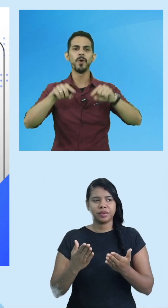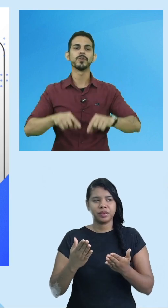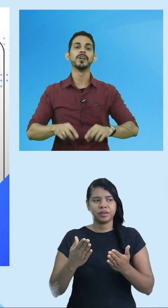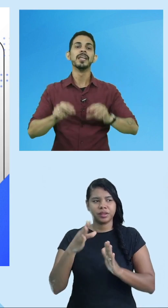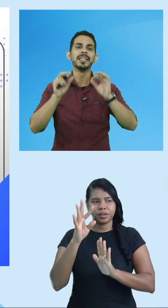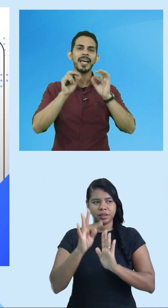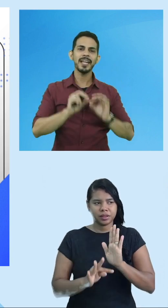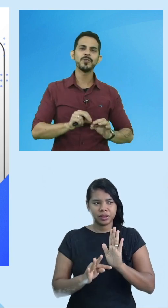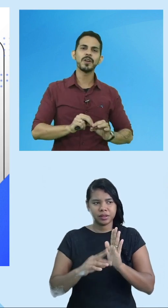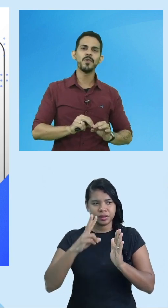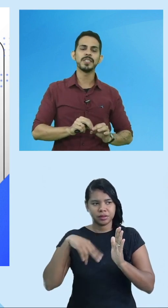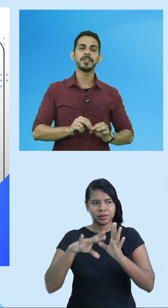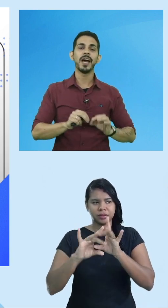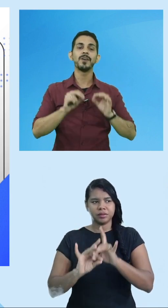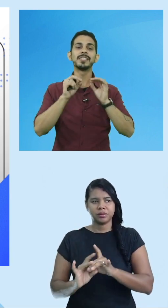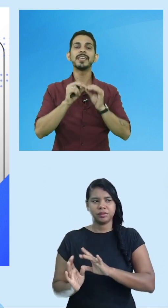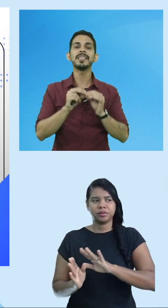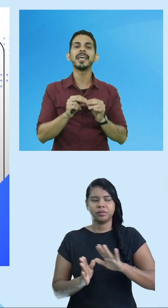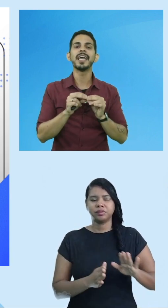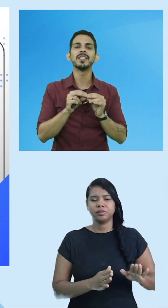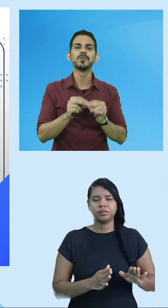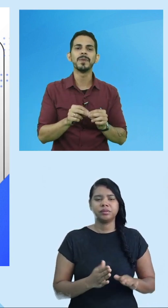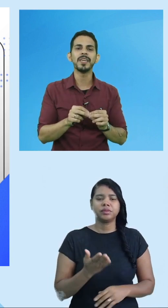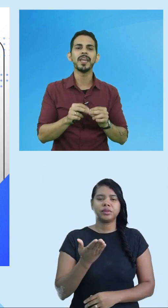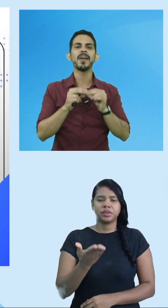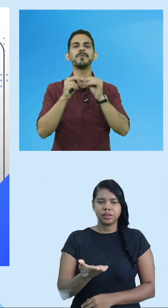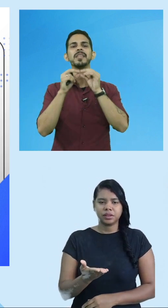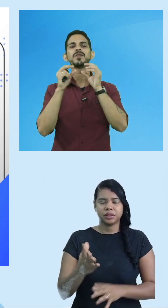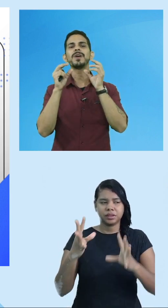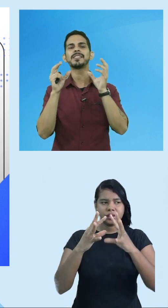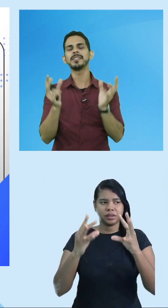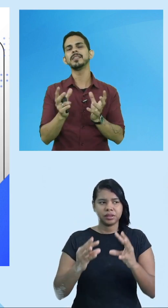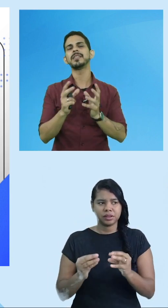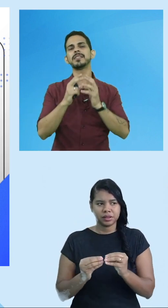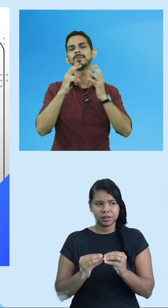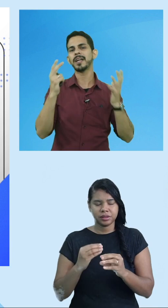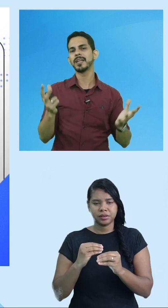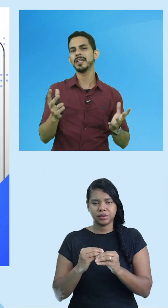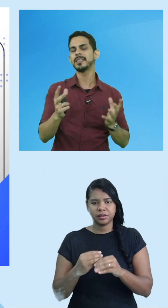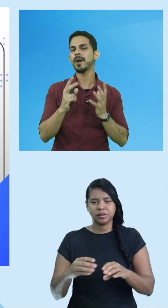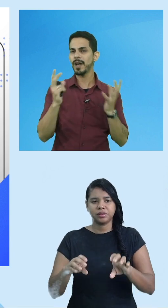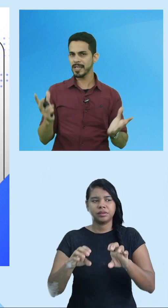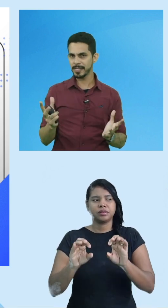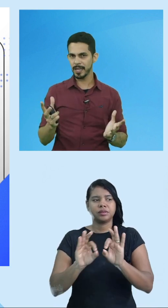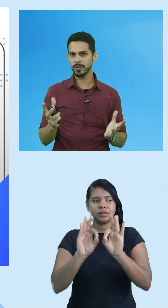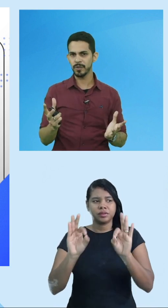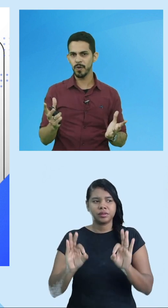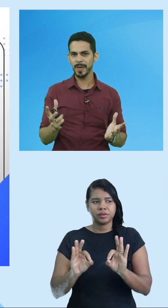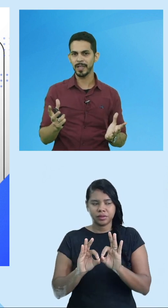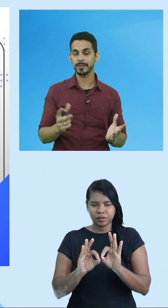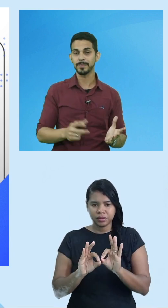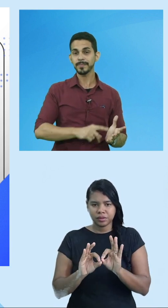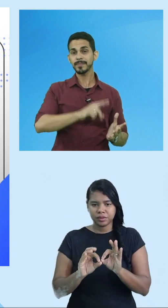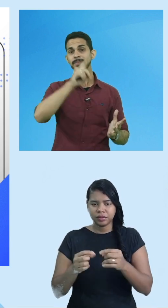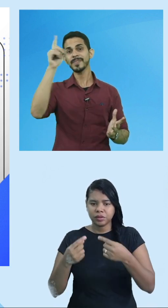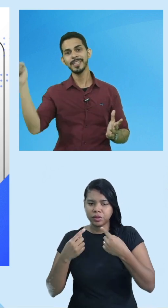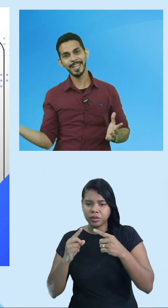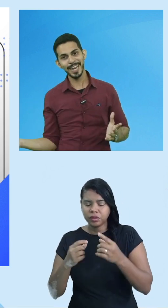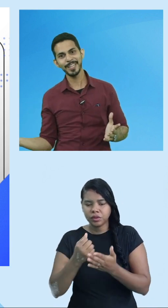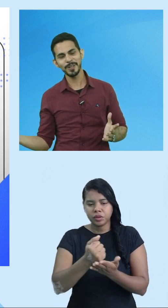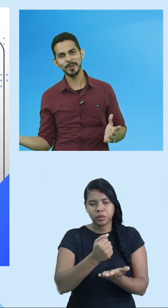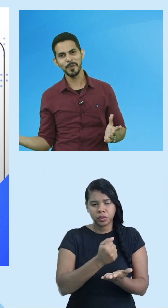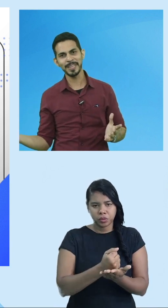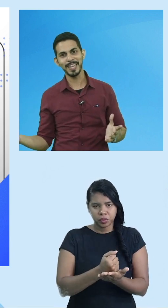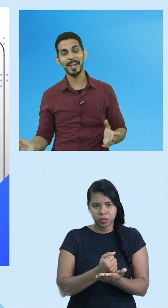terceiro ponto, na leitura convencional, se quiser resumir, é feita uma síntese, uma crítica ou resenha do documento.